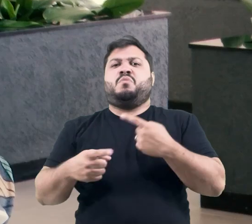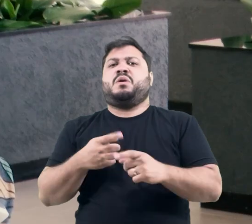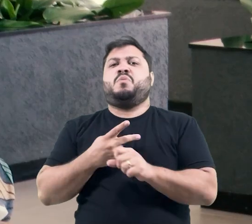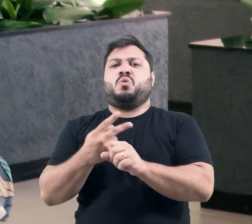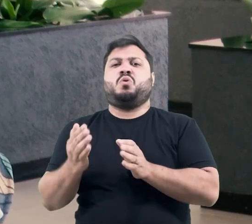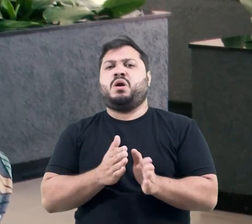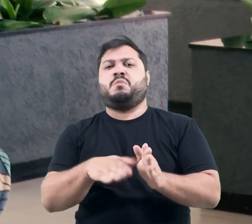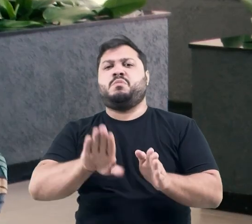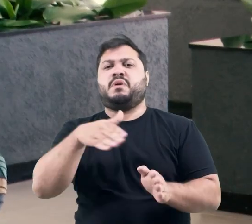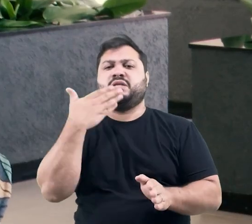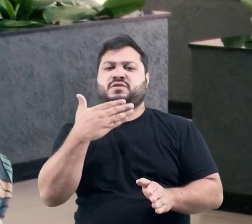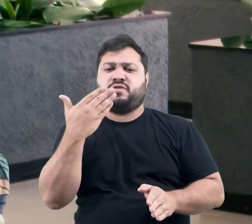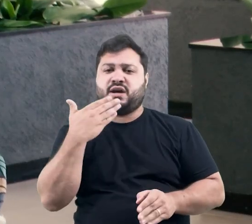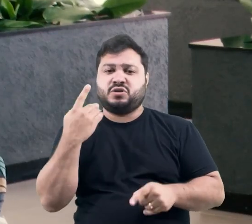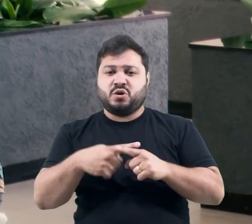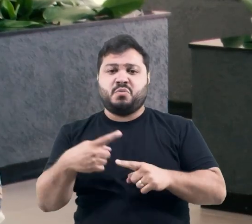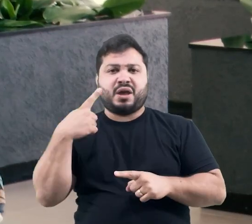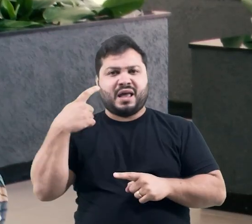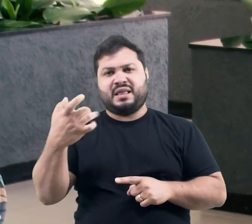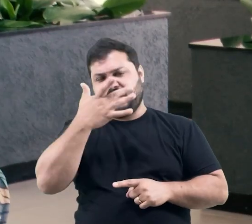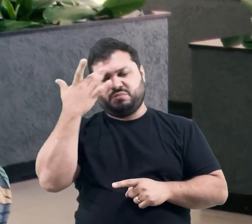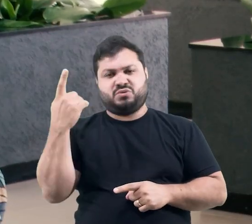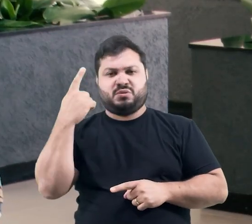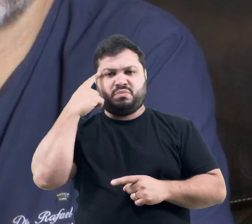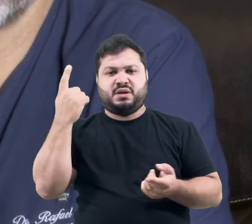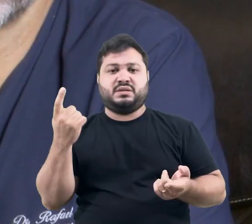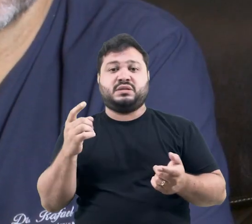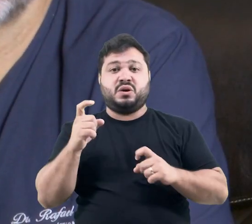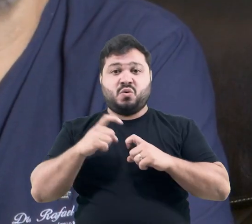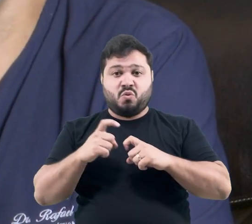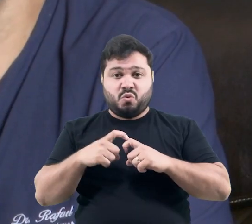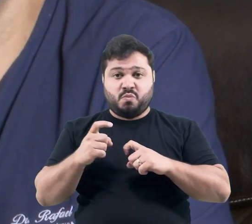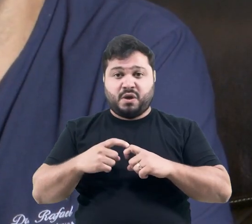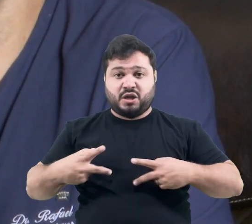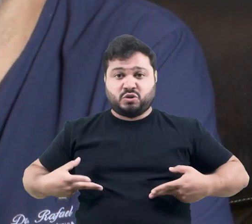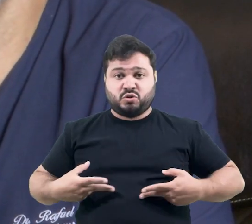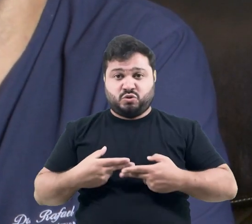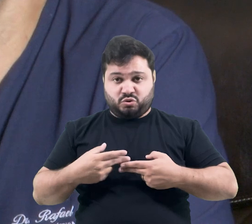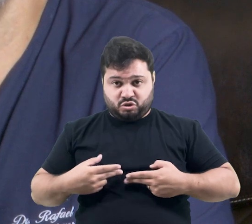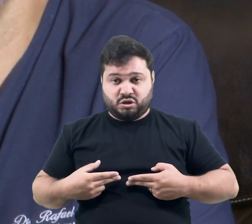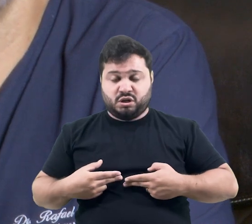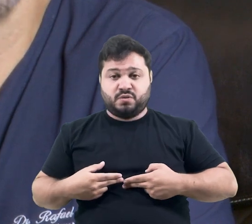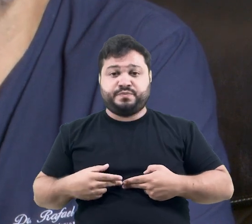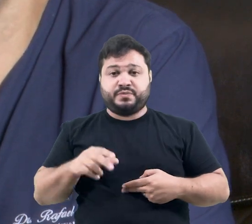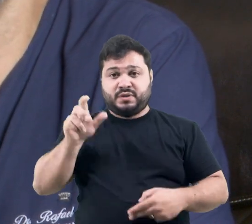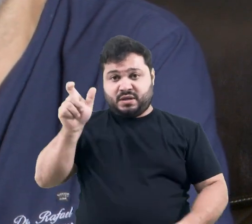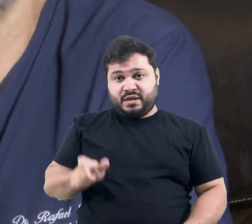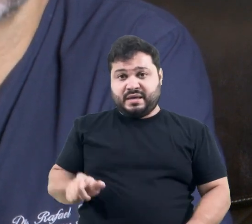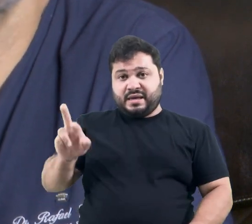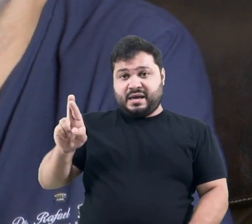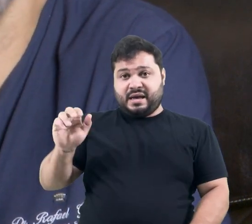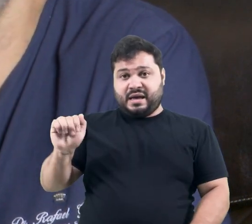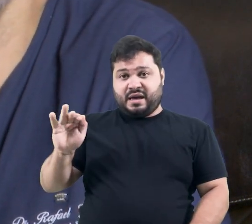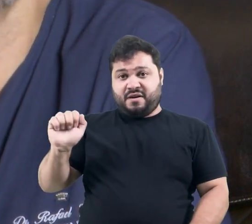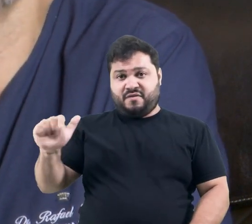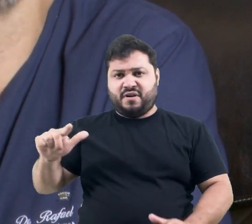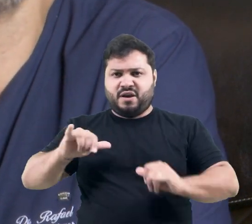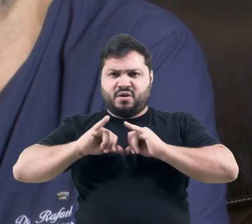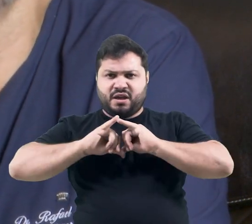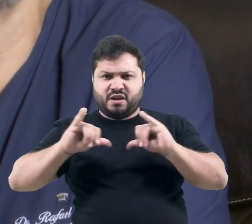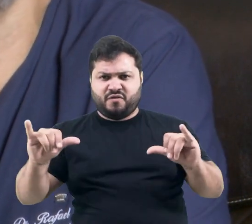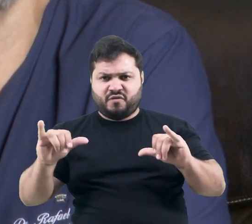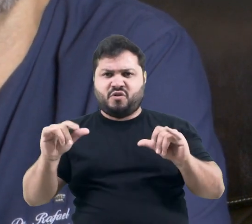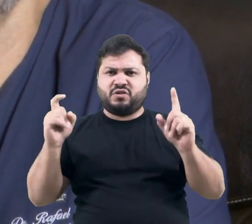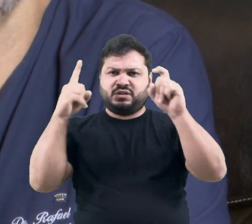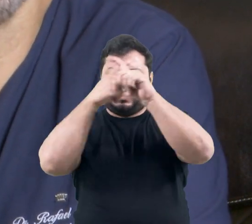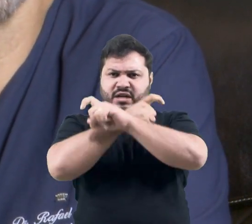você tá procurando um caminho mais fácil, porque essa é a ideia que as pessoas têm. O médico cirurgião bariátrico Rafael Galvão